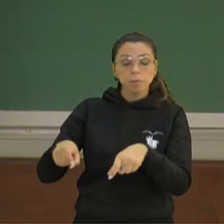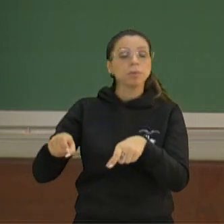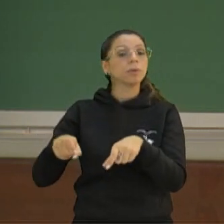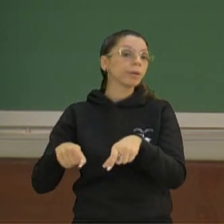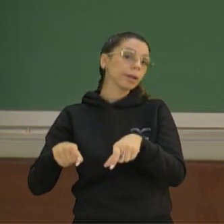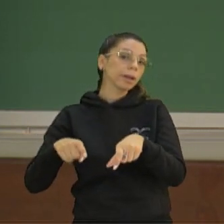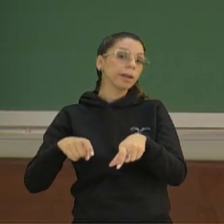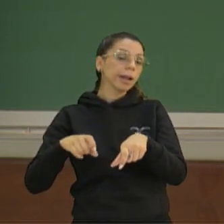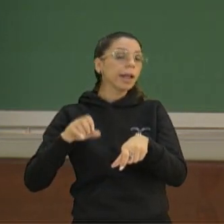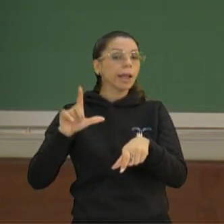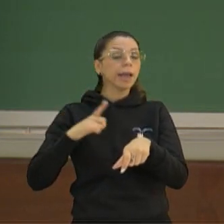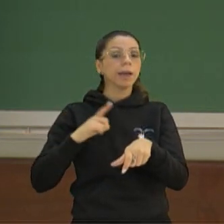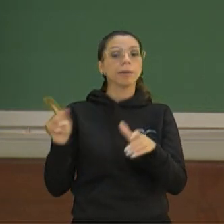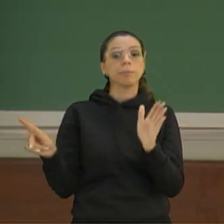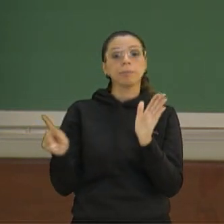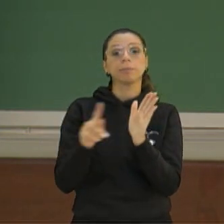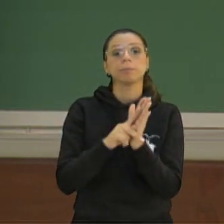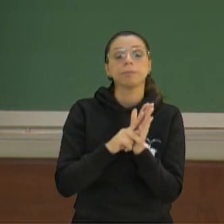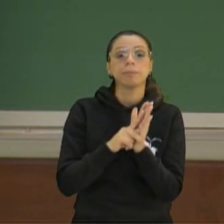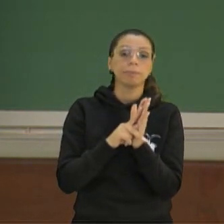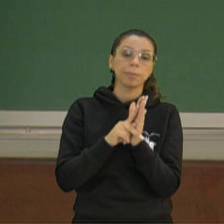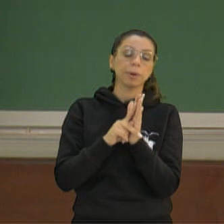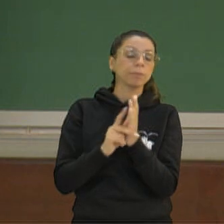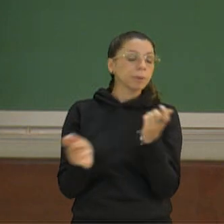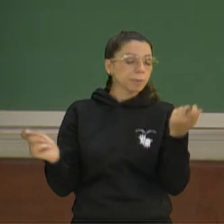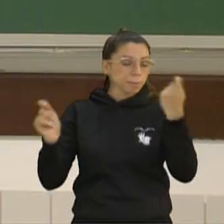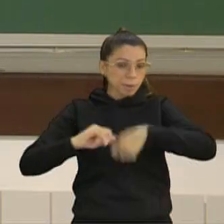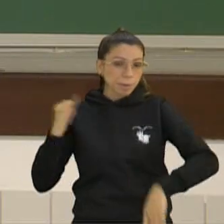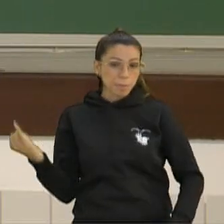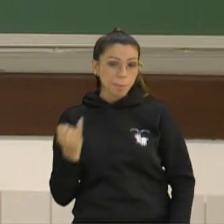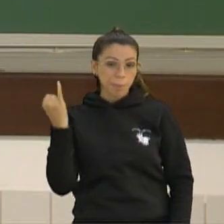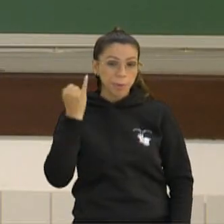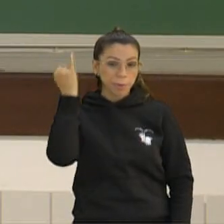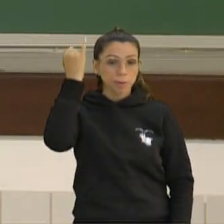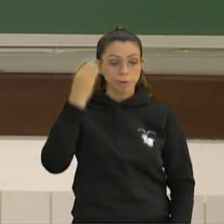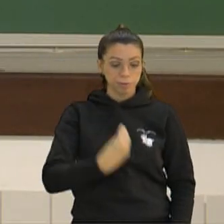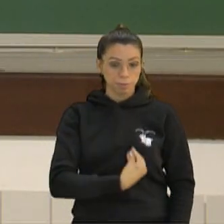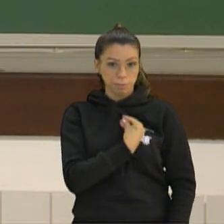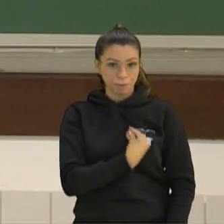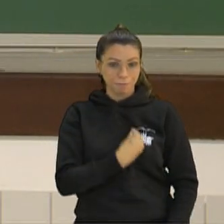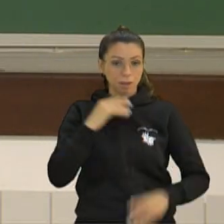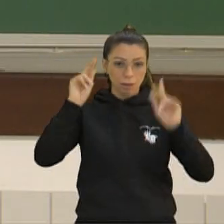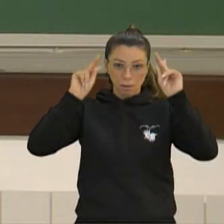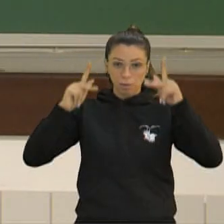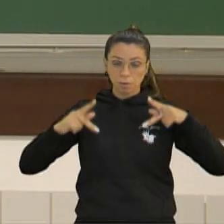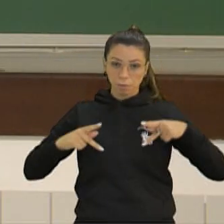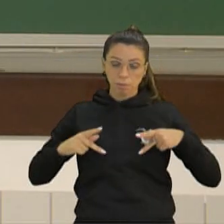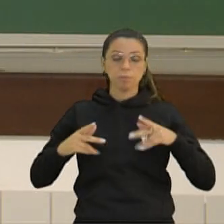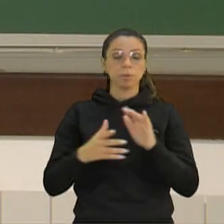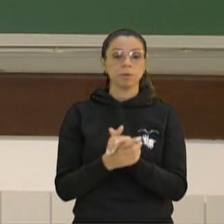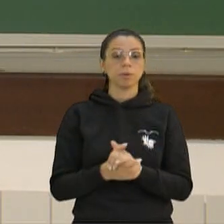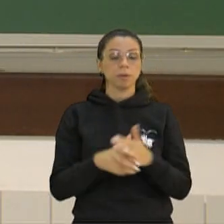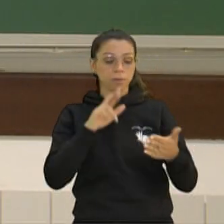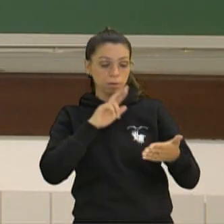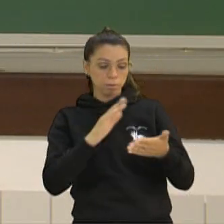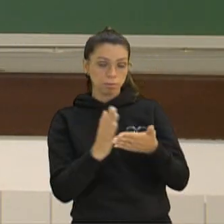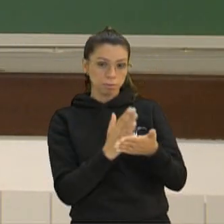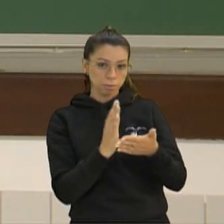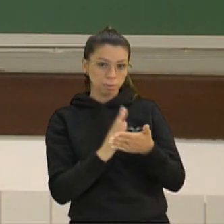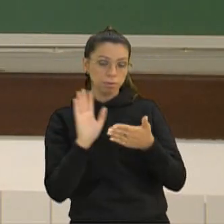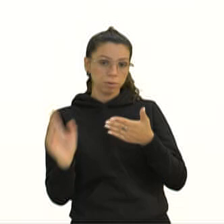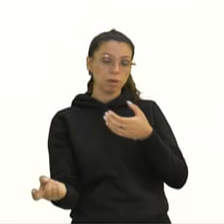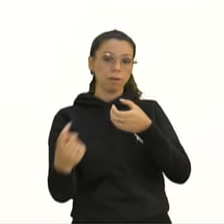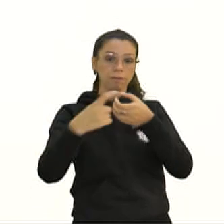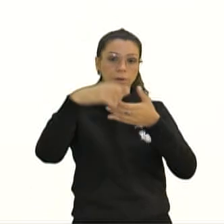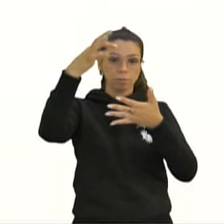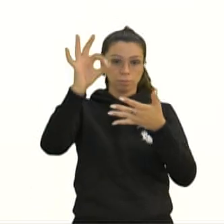considerada uma atividade essencial para a vida humana. Então você vai fazer no teu caderno e daqui a pouquinho nós vamos